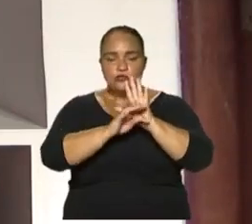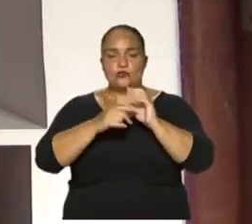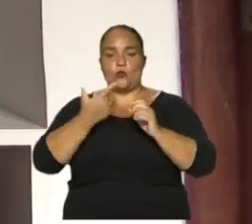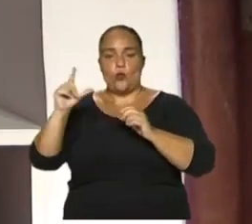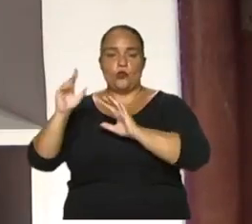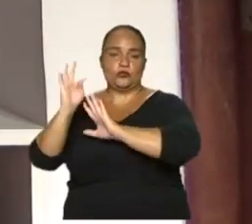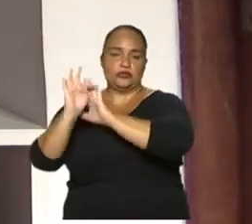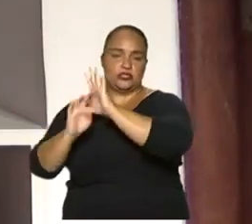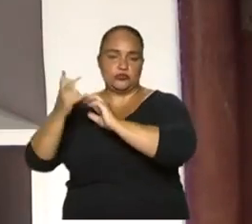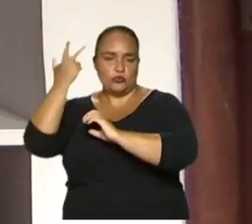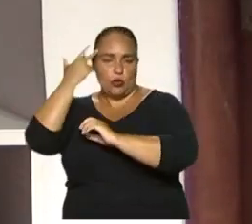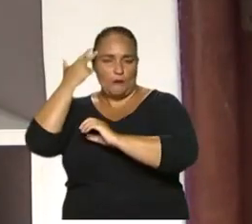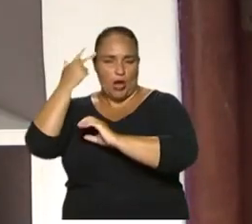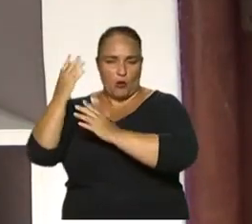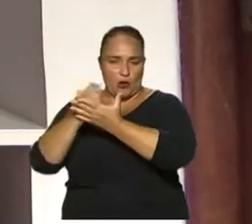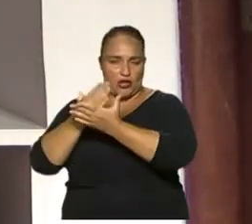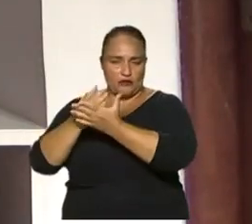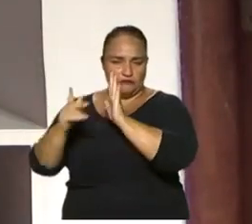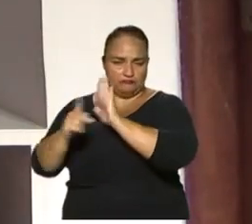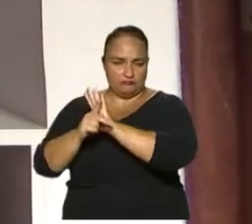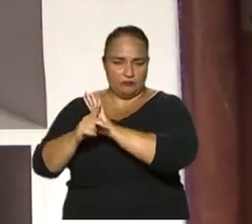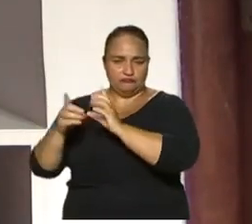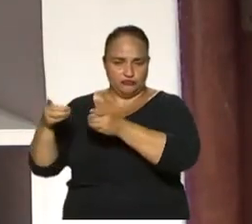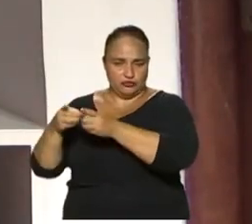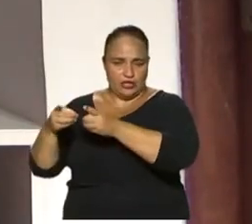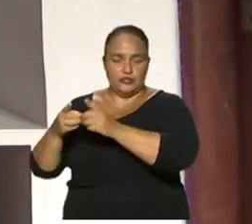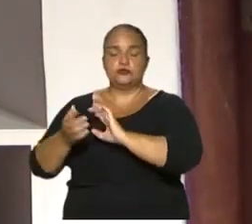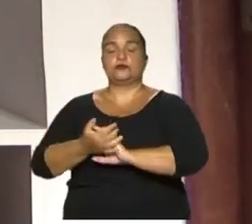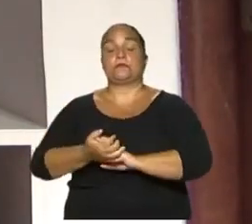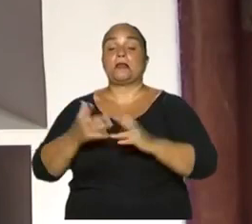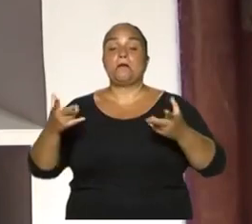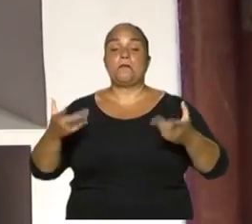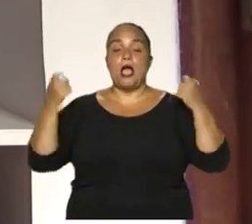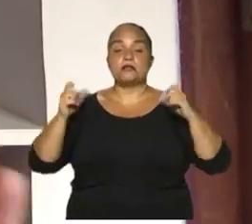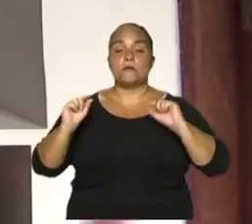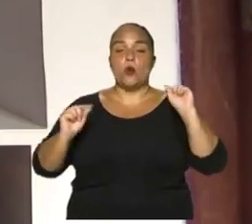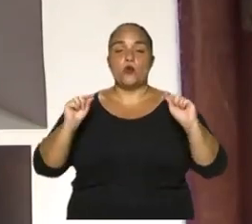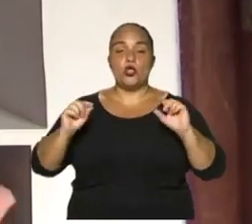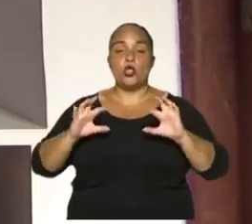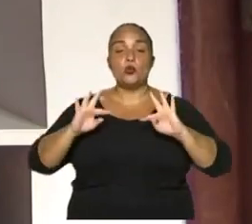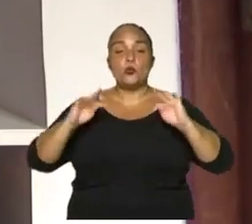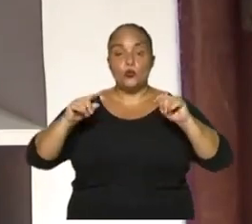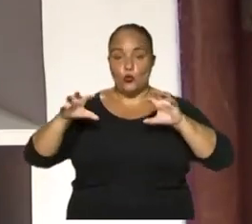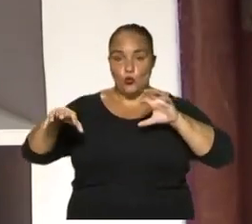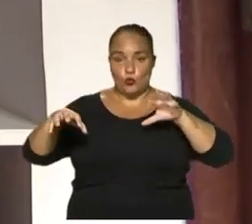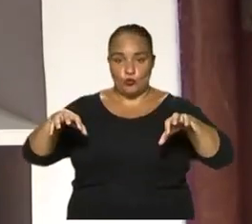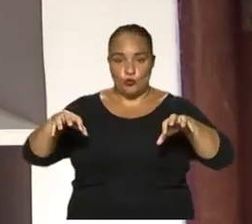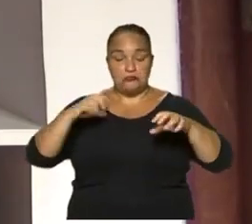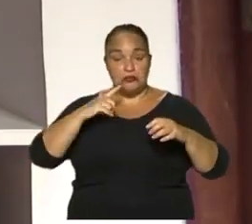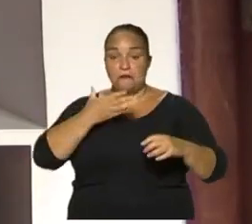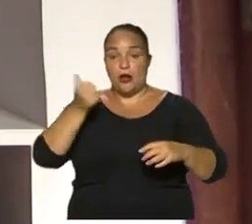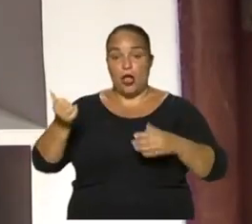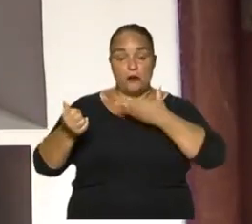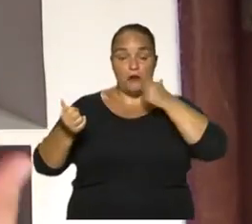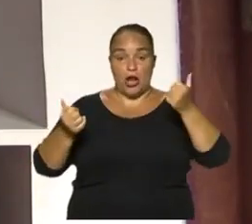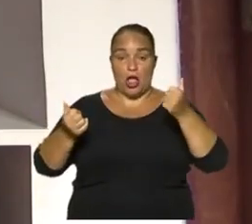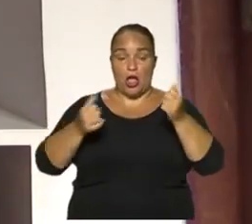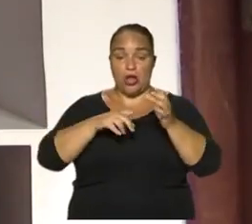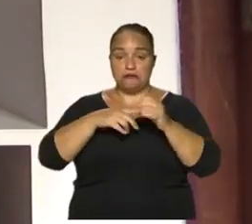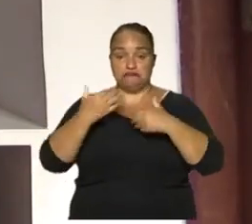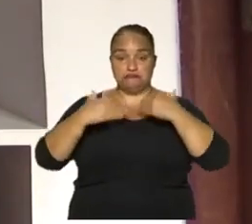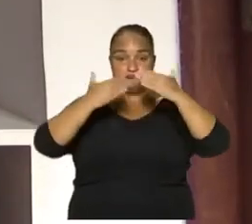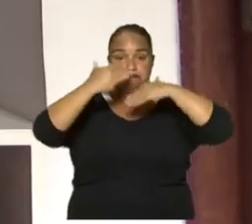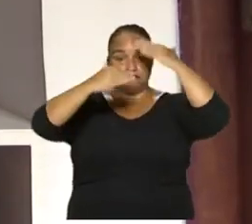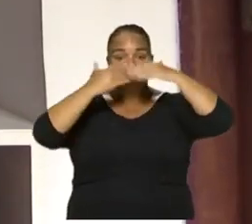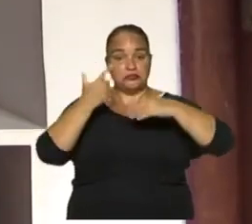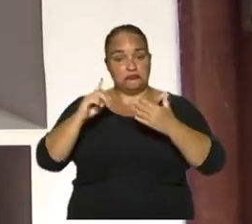um texto mais tradicional de livro didático. E o que eles perceberam é que, assim, todos esses grupos tiveram melhora no desempenho depois de